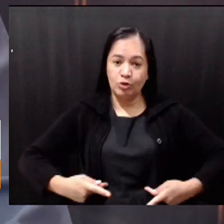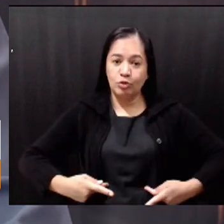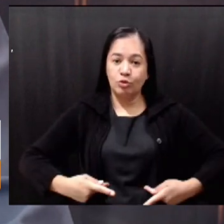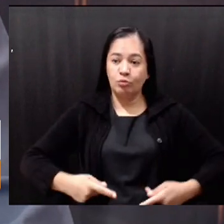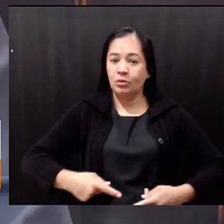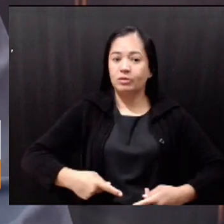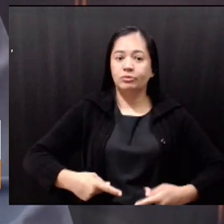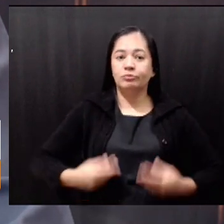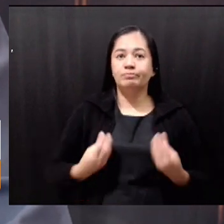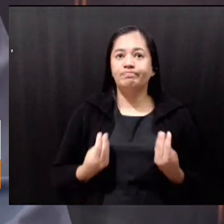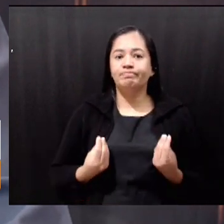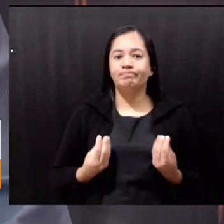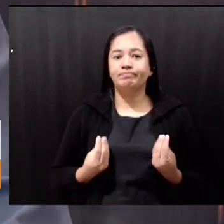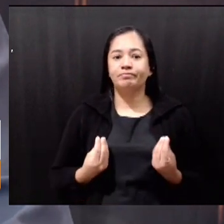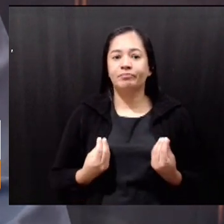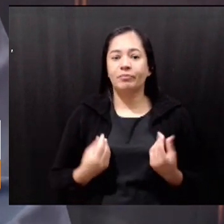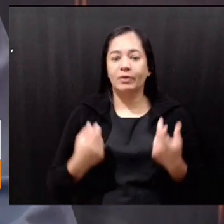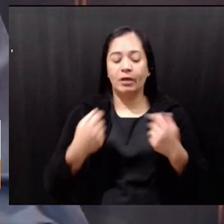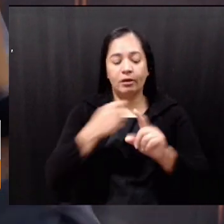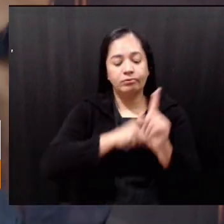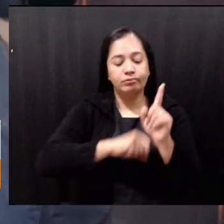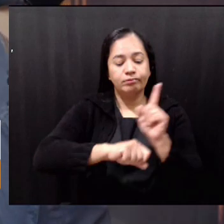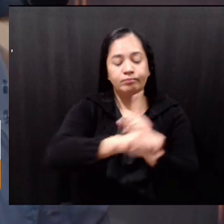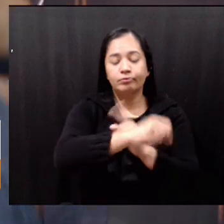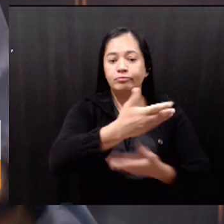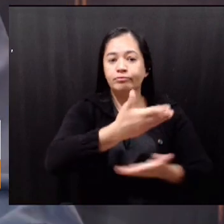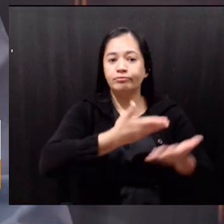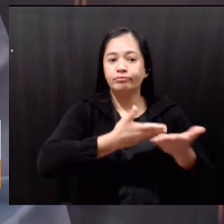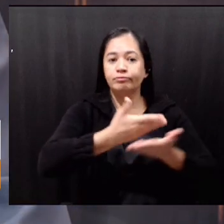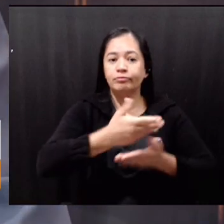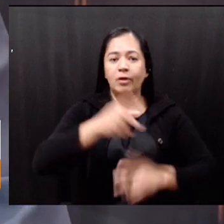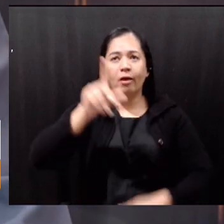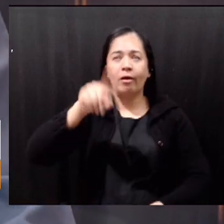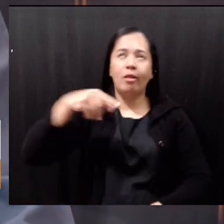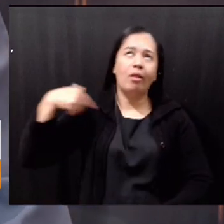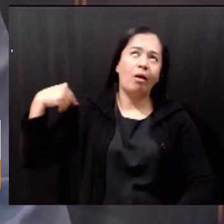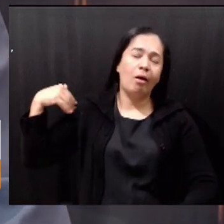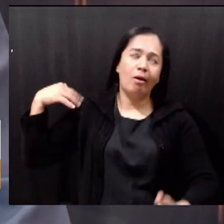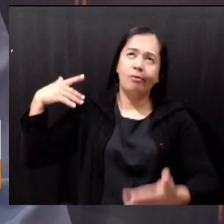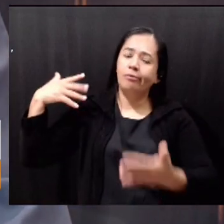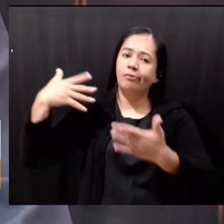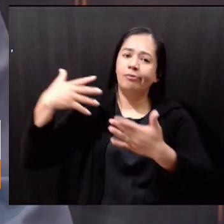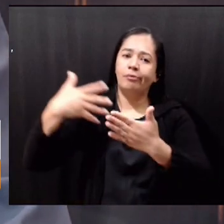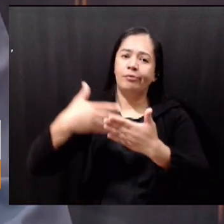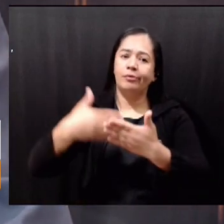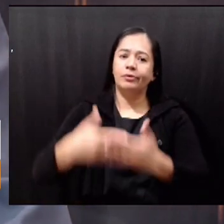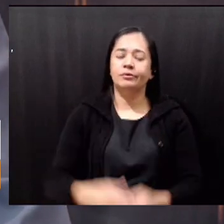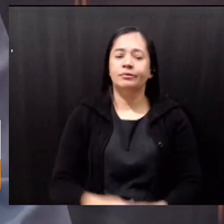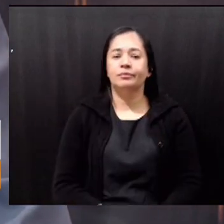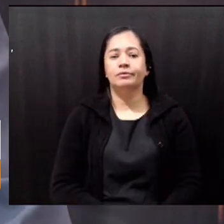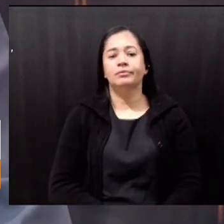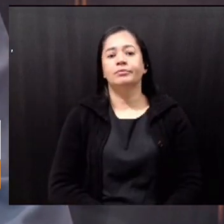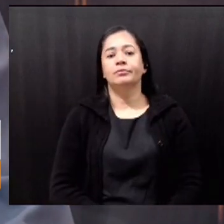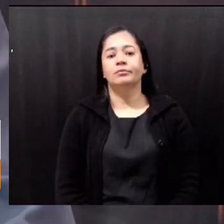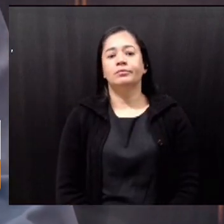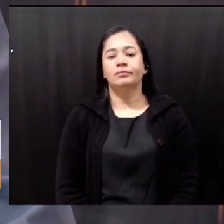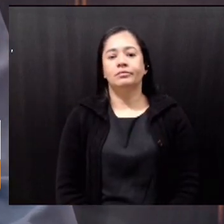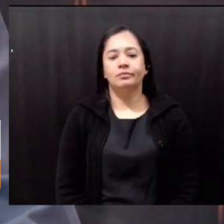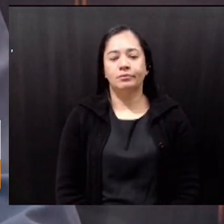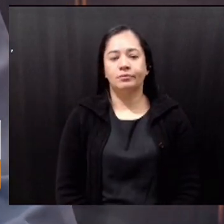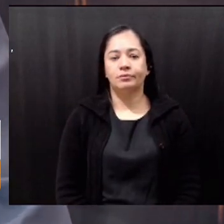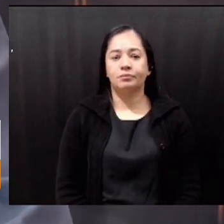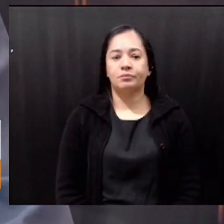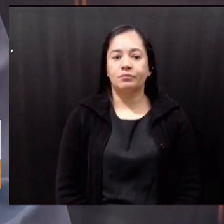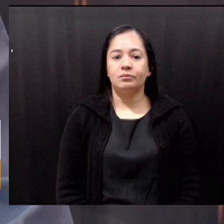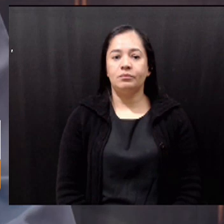é sociável. Isso desde a nossa época primitiva, né. uhum. Então,